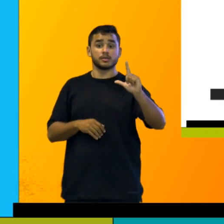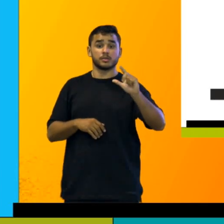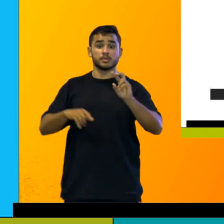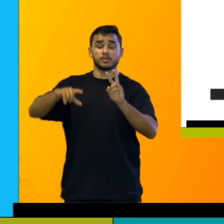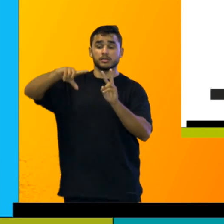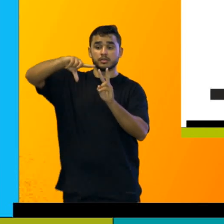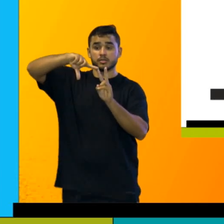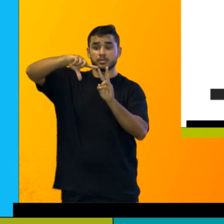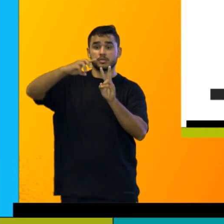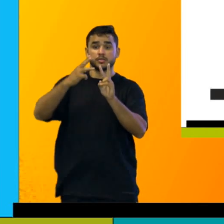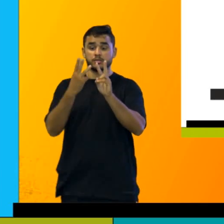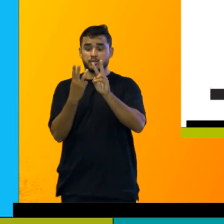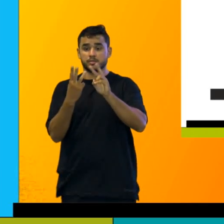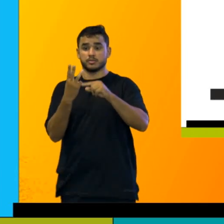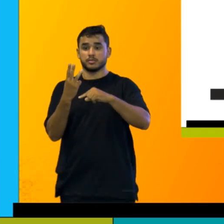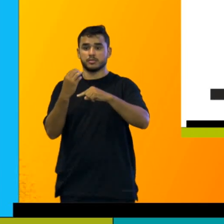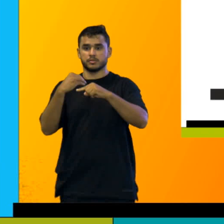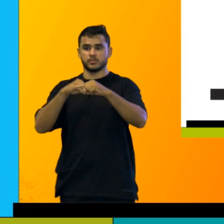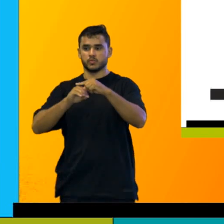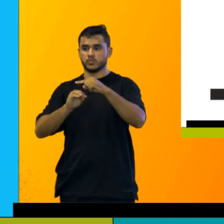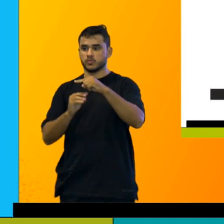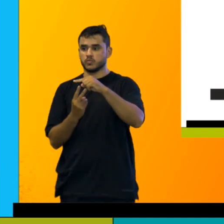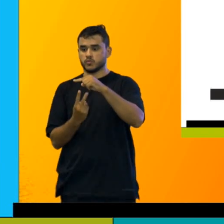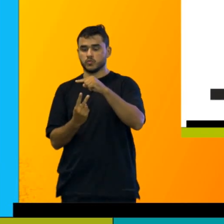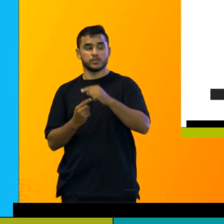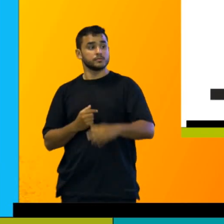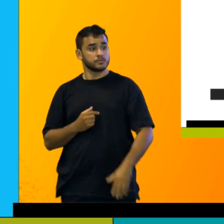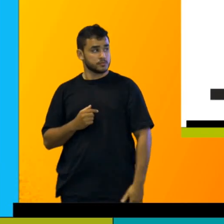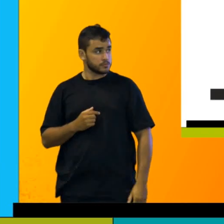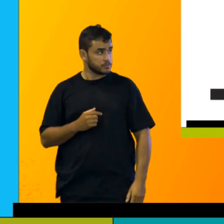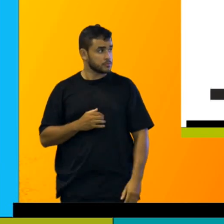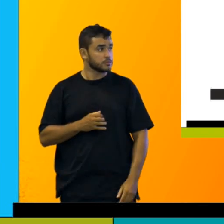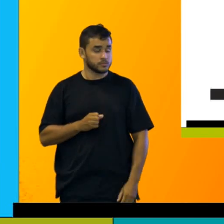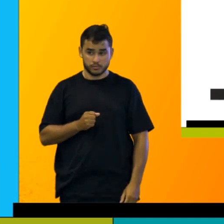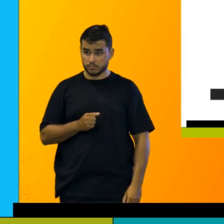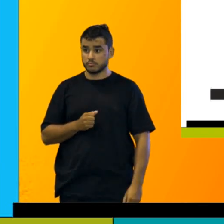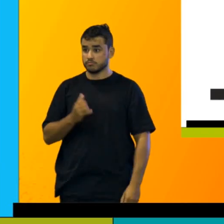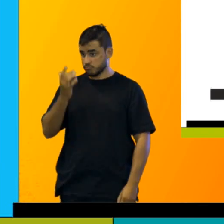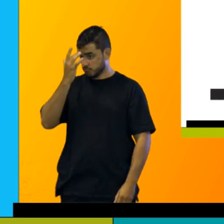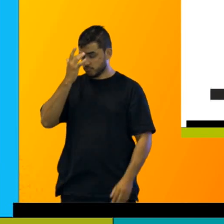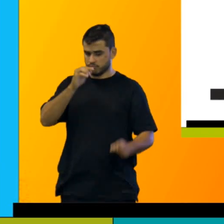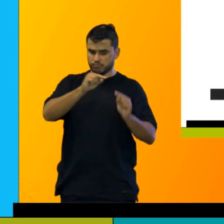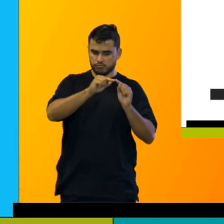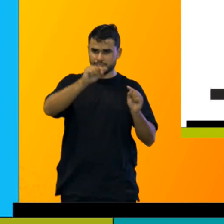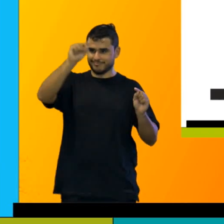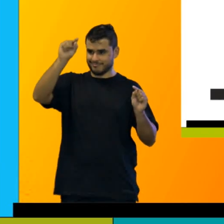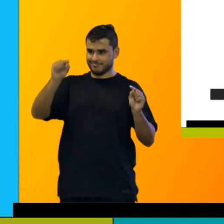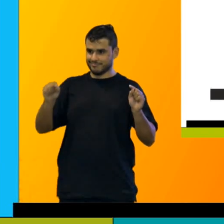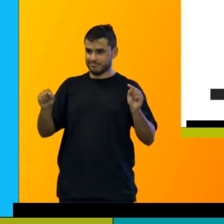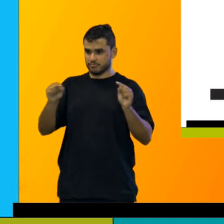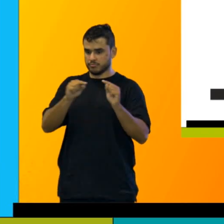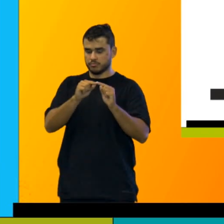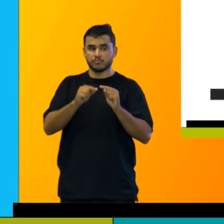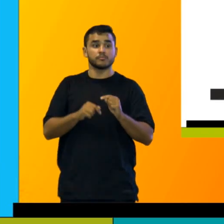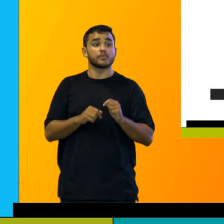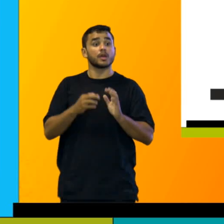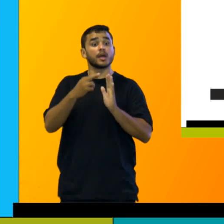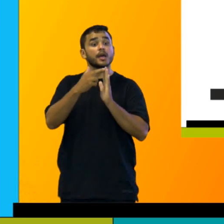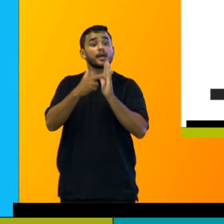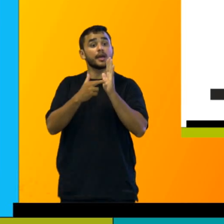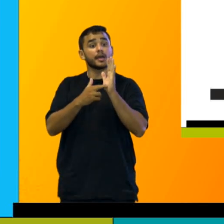de 3 sobre 2. Bota no cantinho aí. A altura do triângulo. L raiz